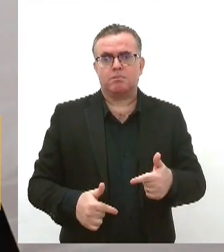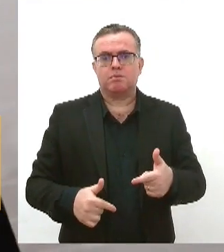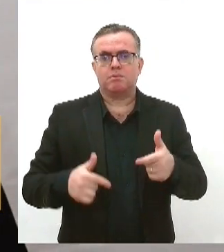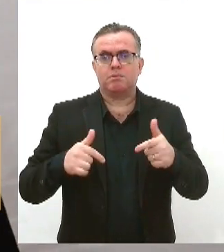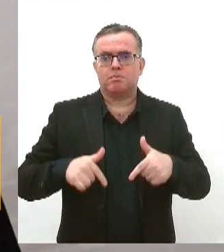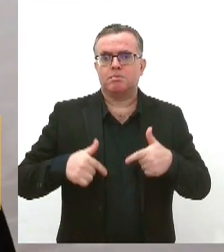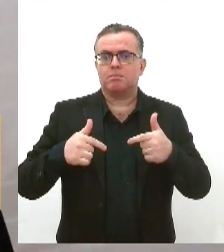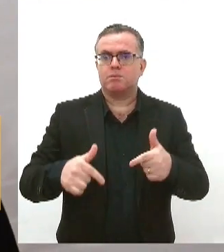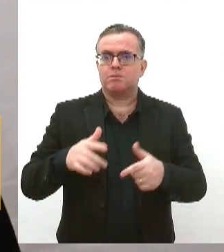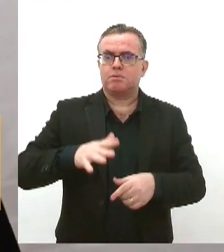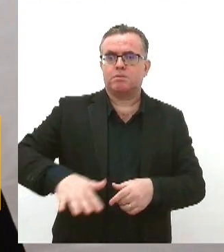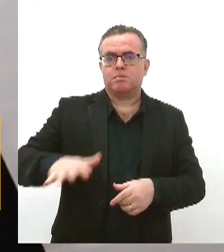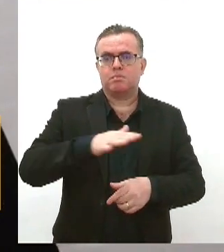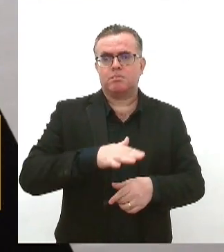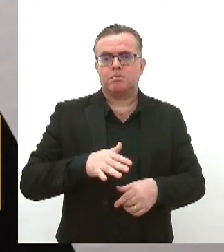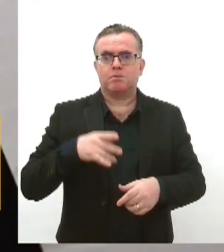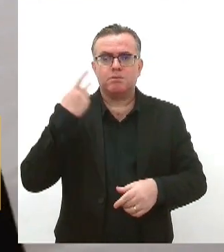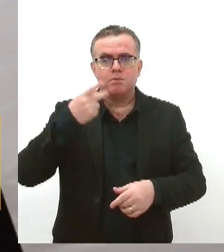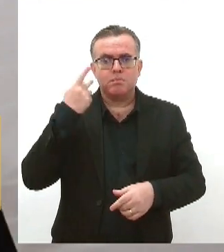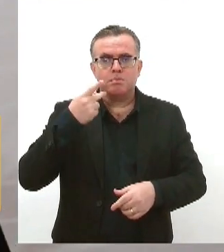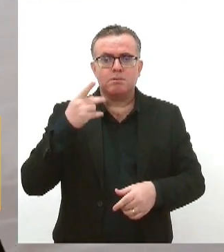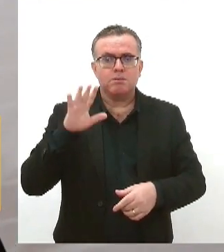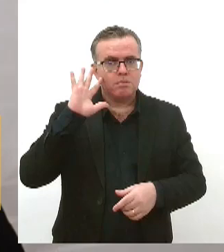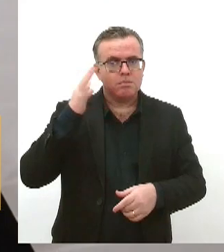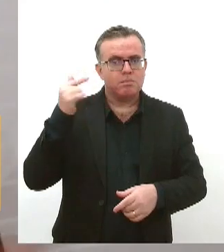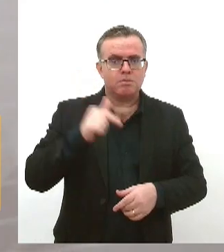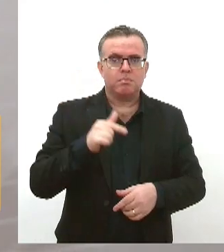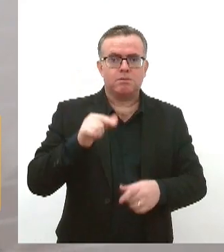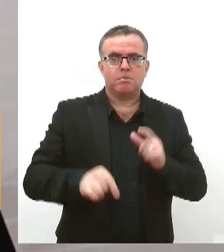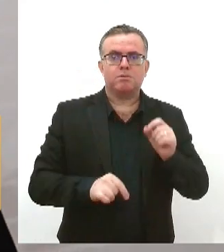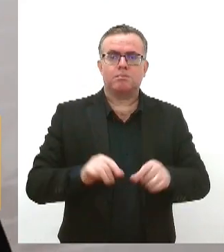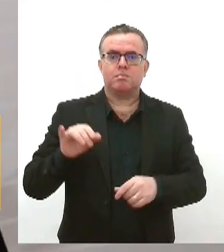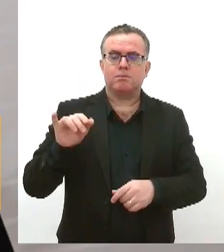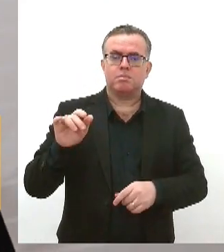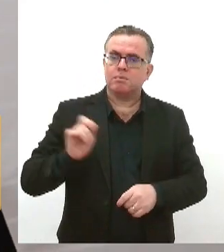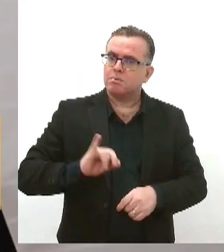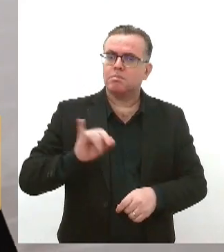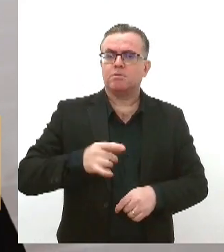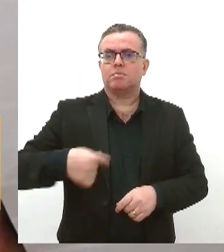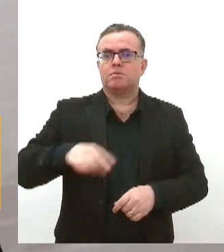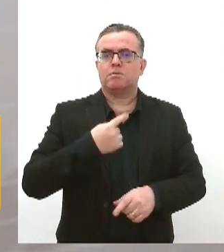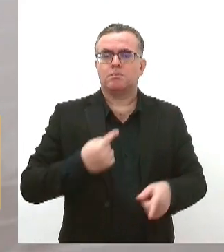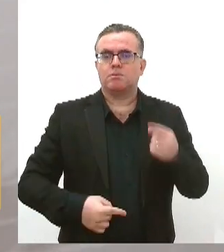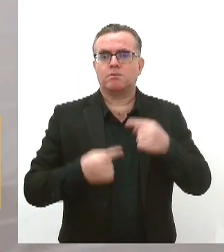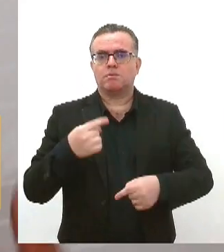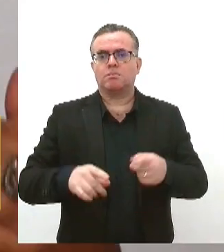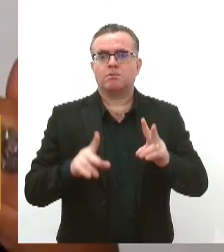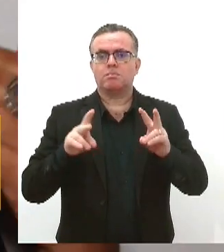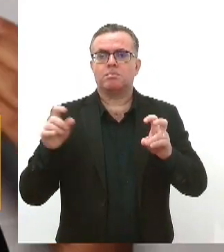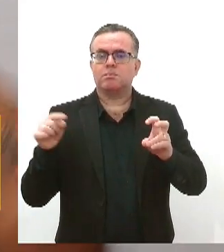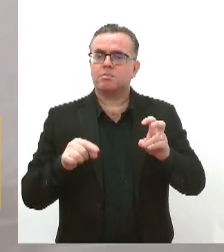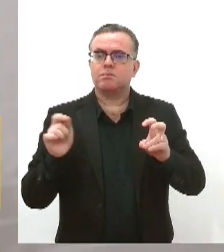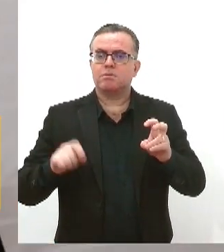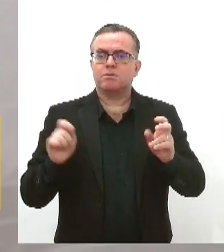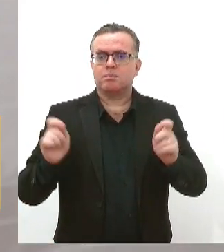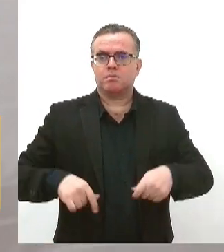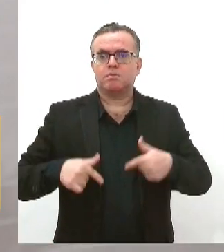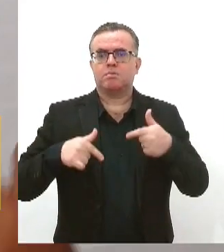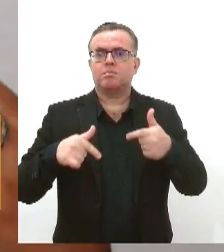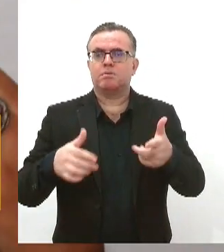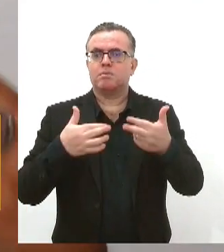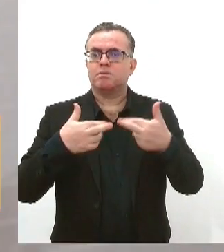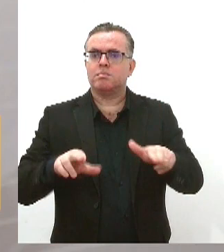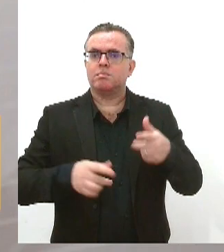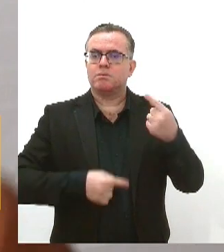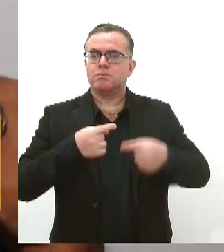dentro desses ambientes de tomada de decisão, que são muito importantes para a gente discutir essas temáticas e buscar políticas